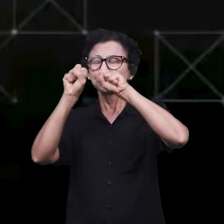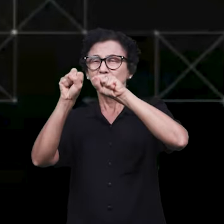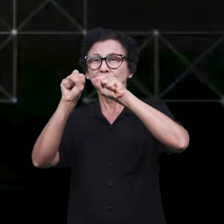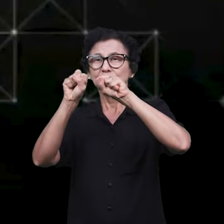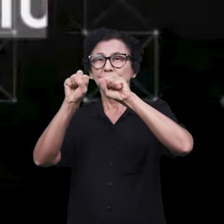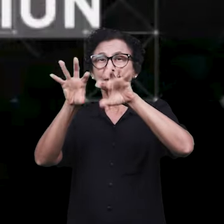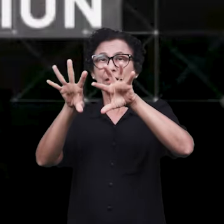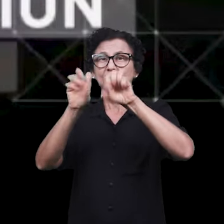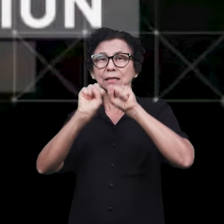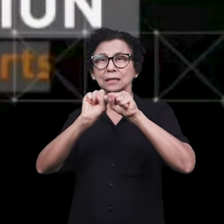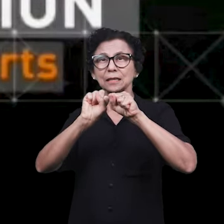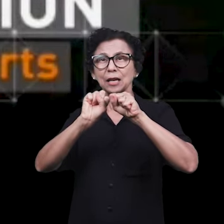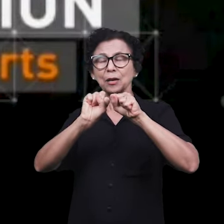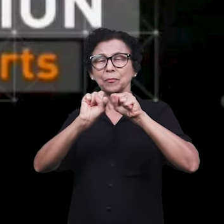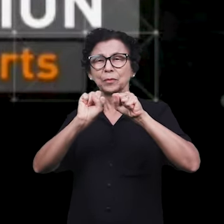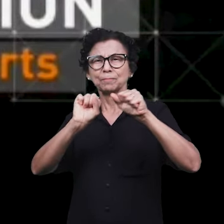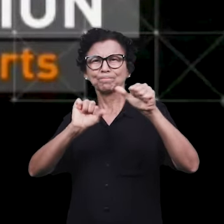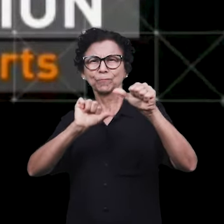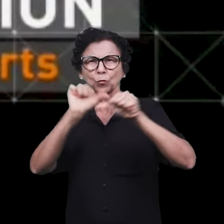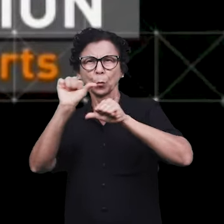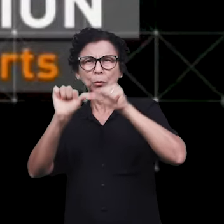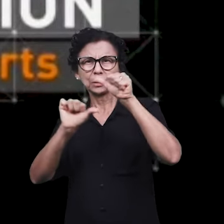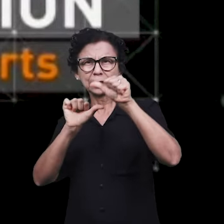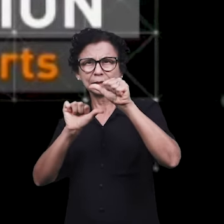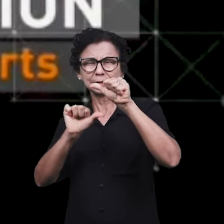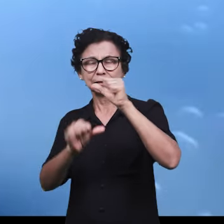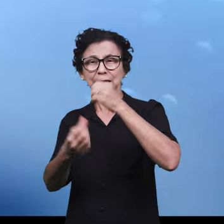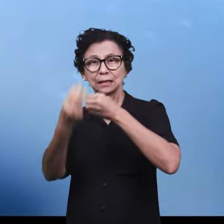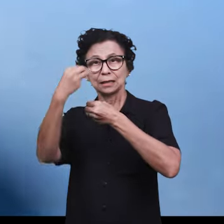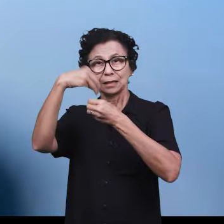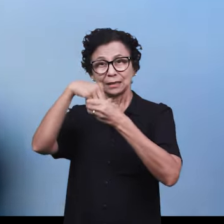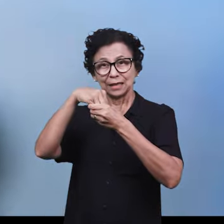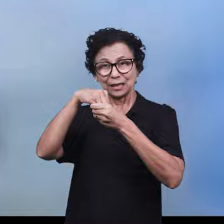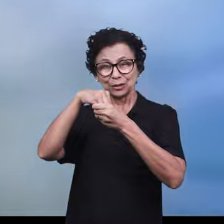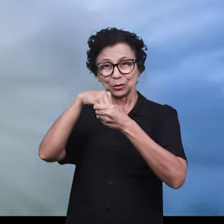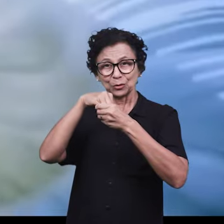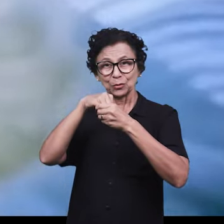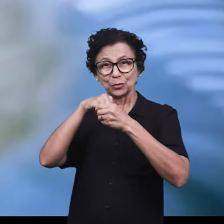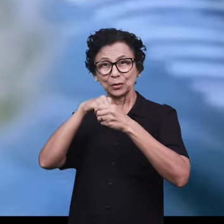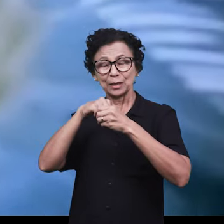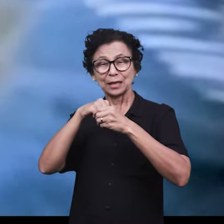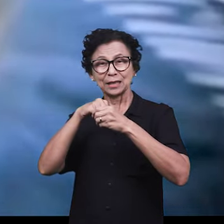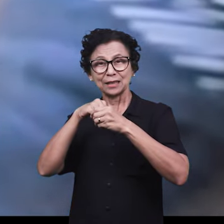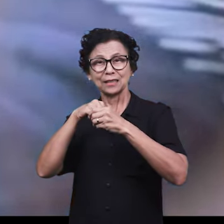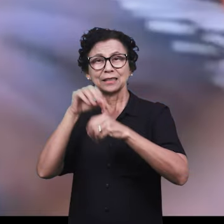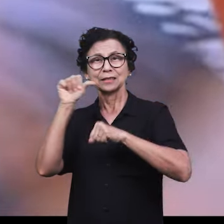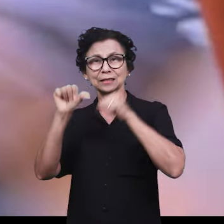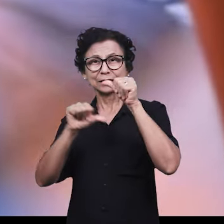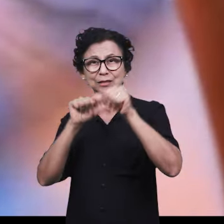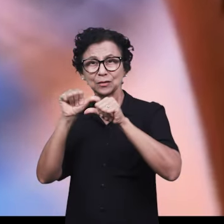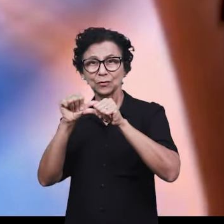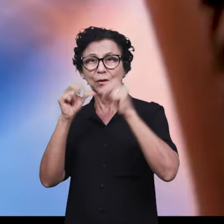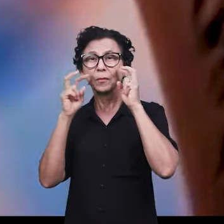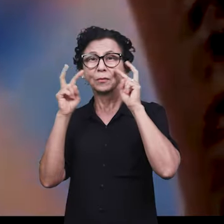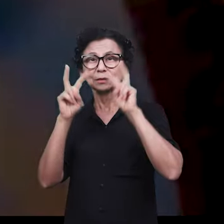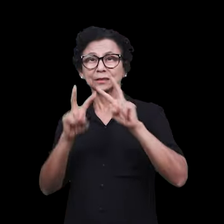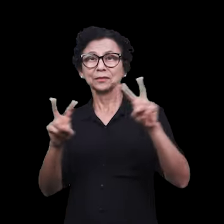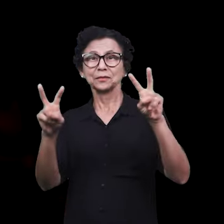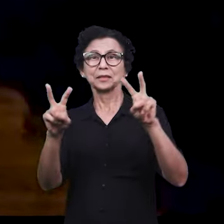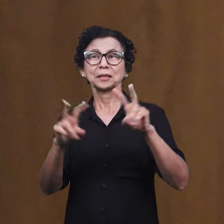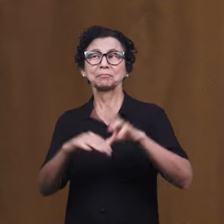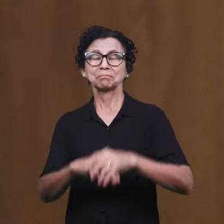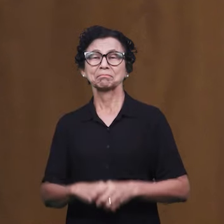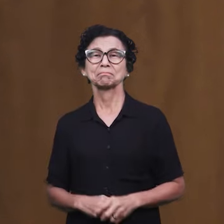imagem. Então percebam que existe uma série de elementos que estão presentes no olho humano para conferir